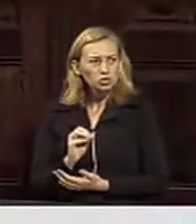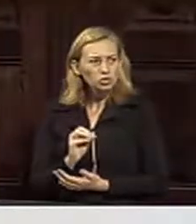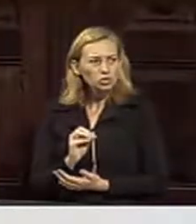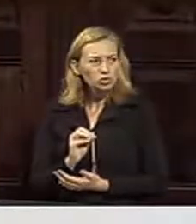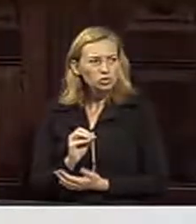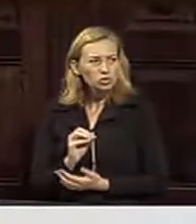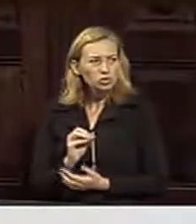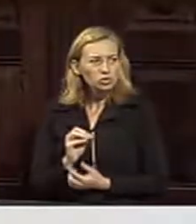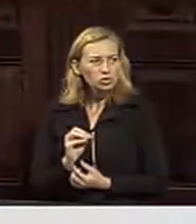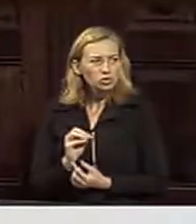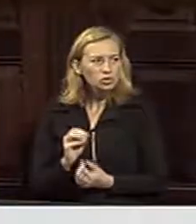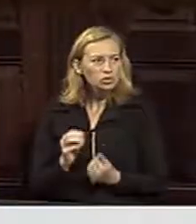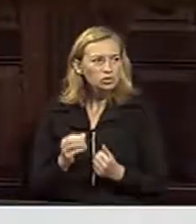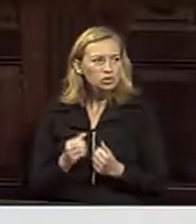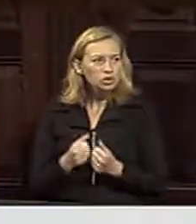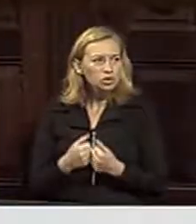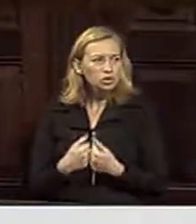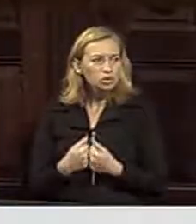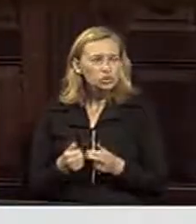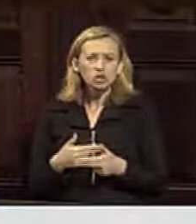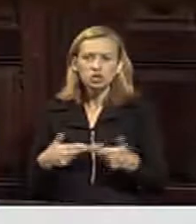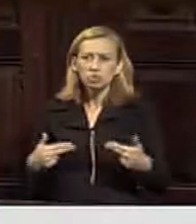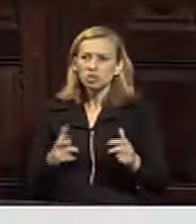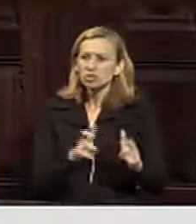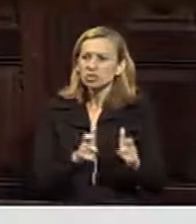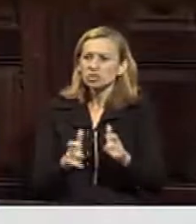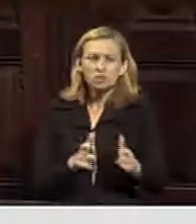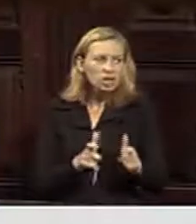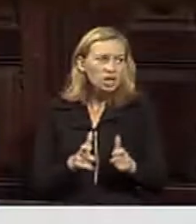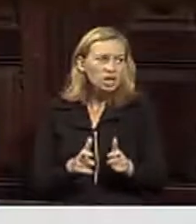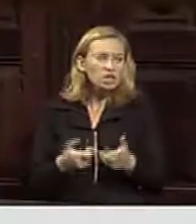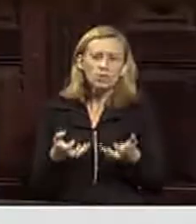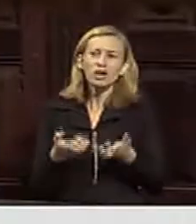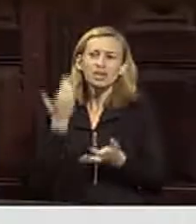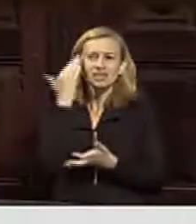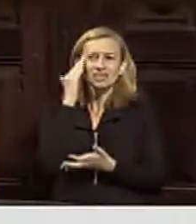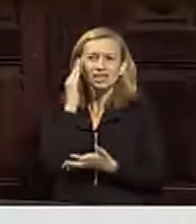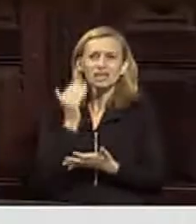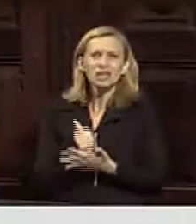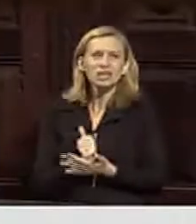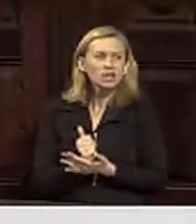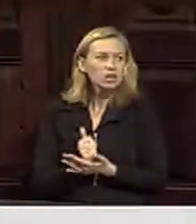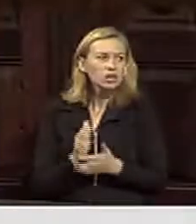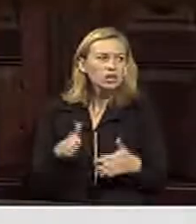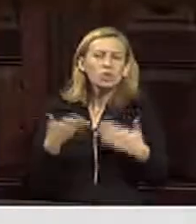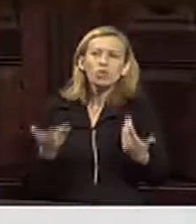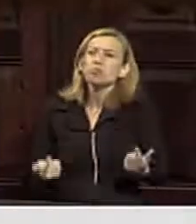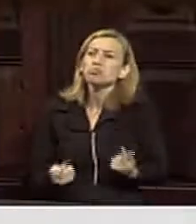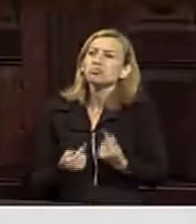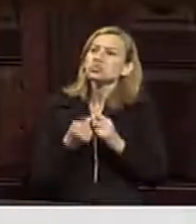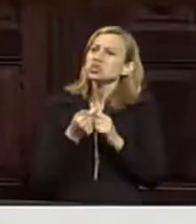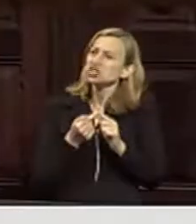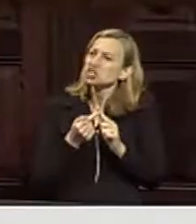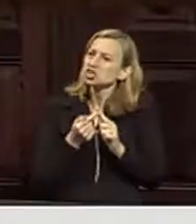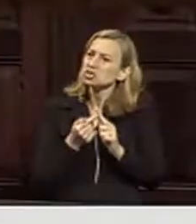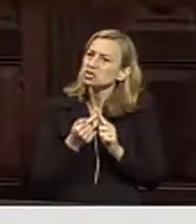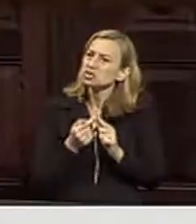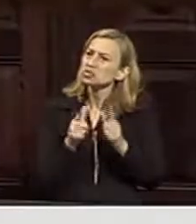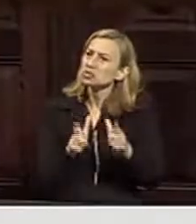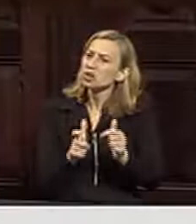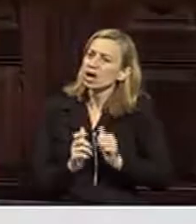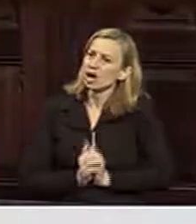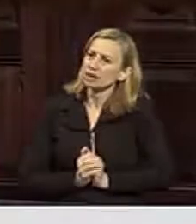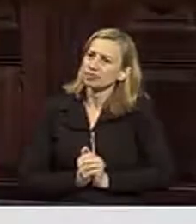desse estado, desculpe, não de obras, eu queria entender qual é a lógica da direção do DR, que recebeu nesse